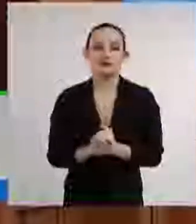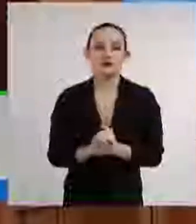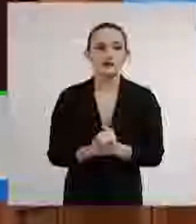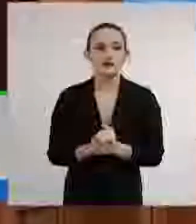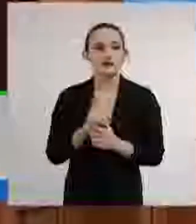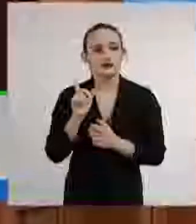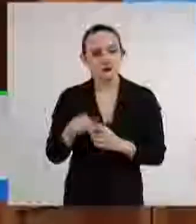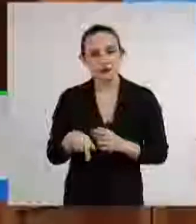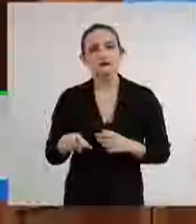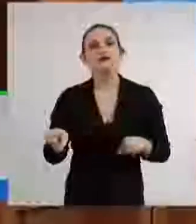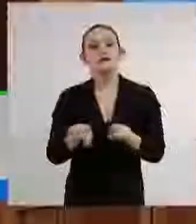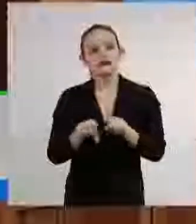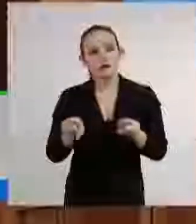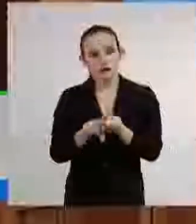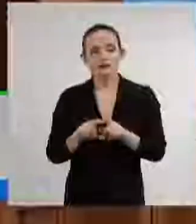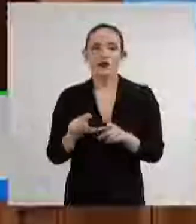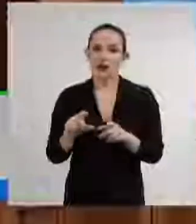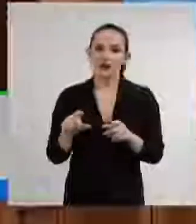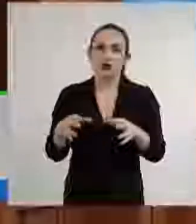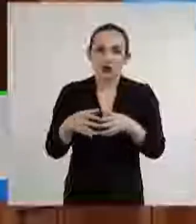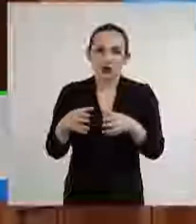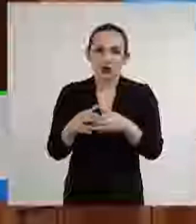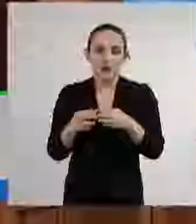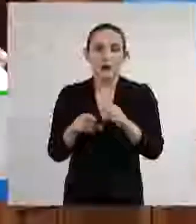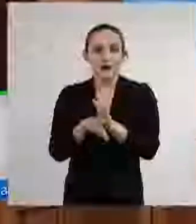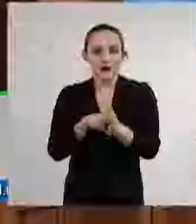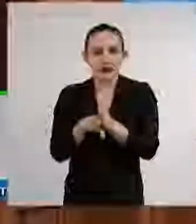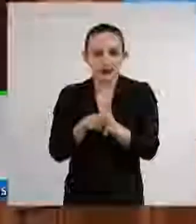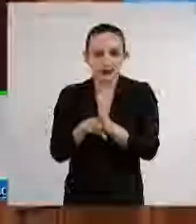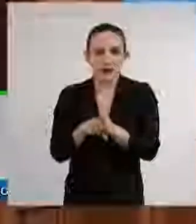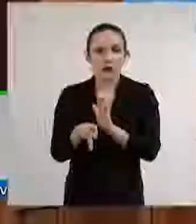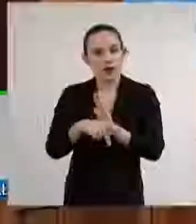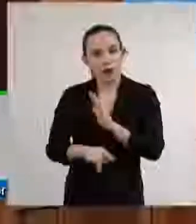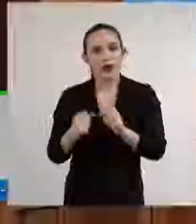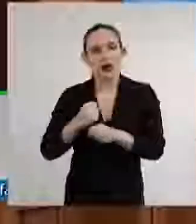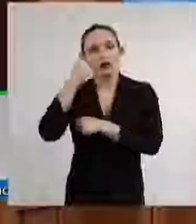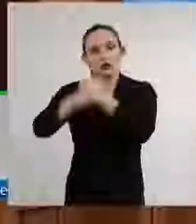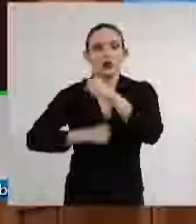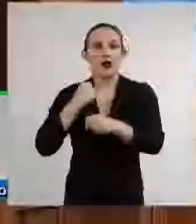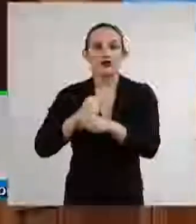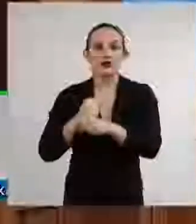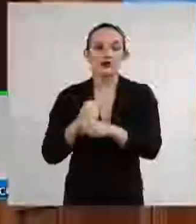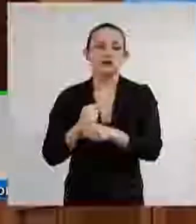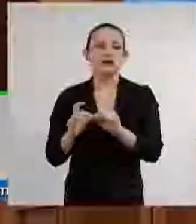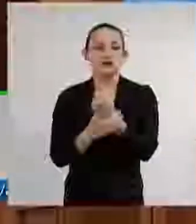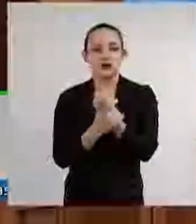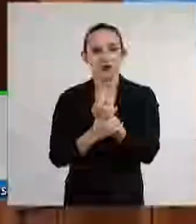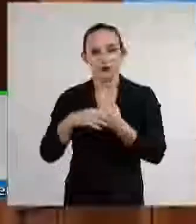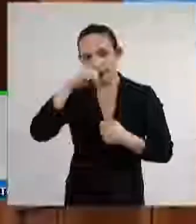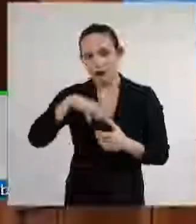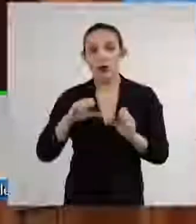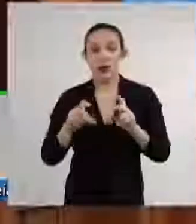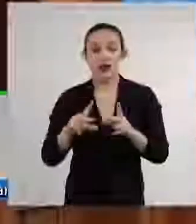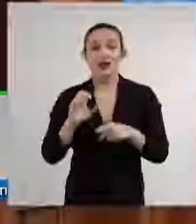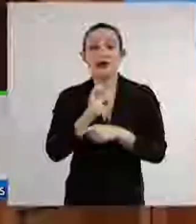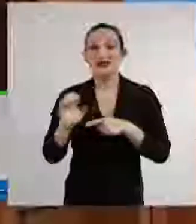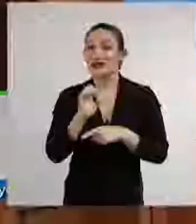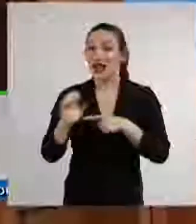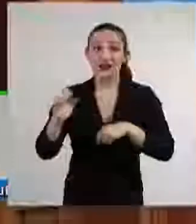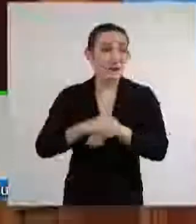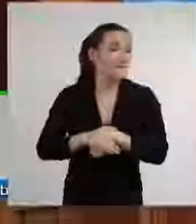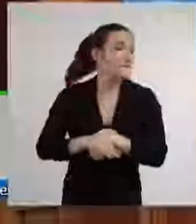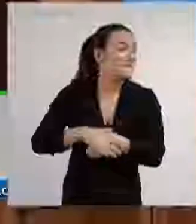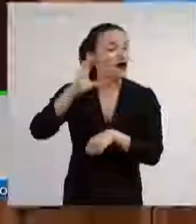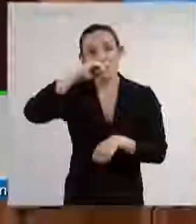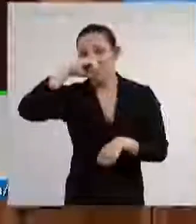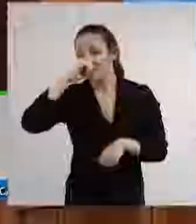o 12º Anuário Brasileiro de Segurança Pública. Estado mais violentos, proporcionalmente, os 3 estados